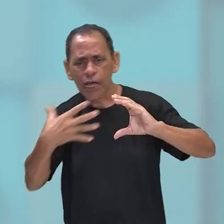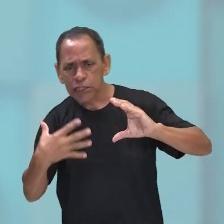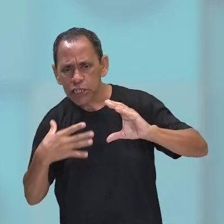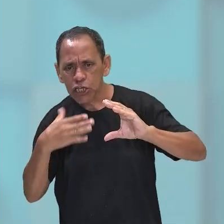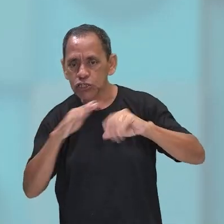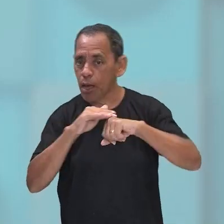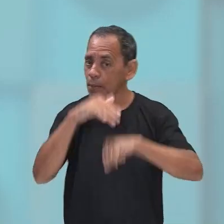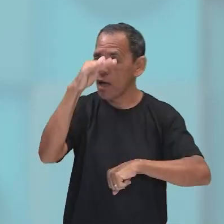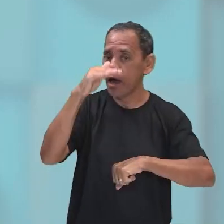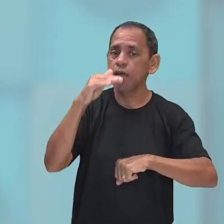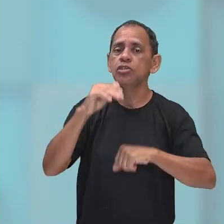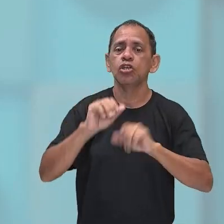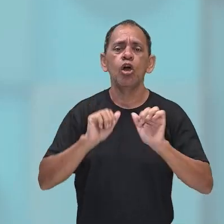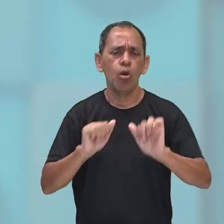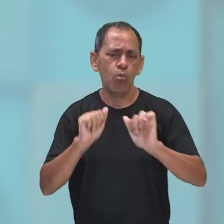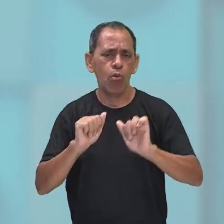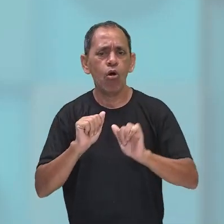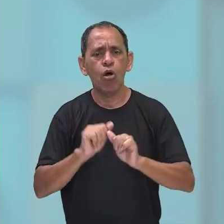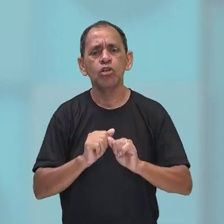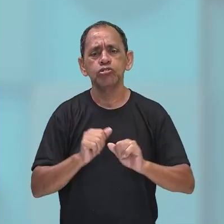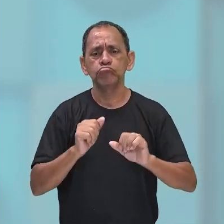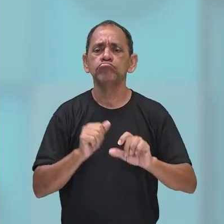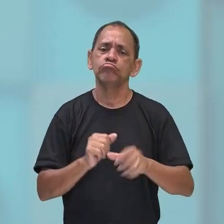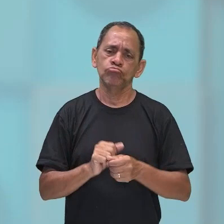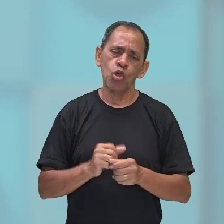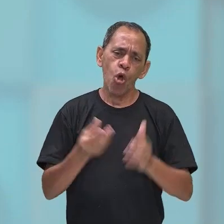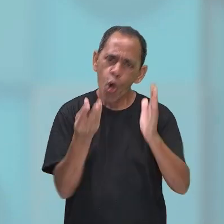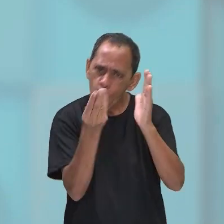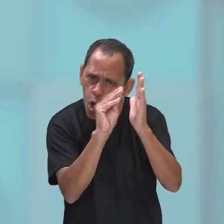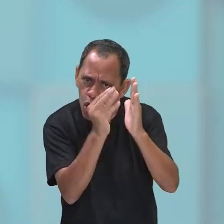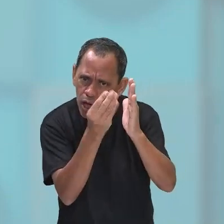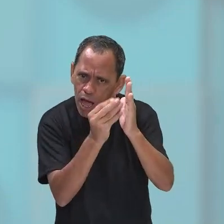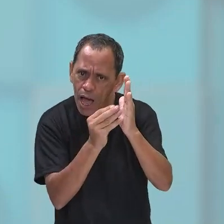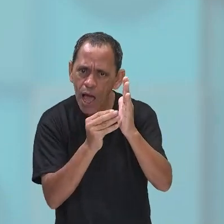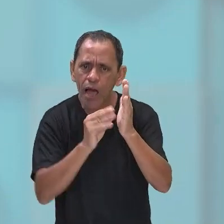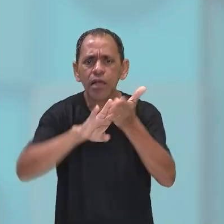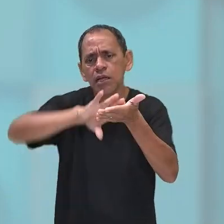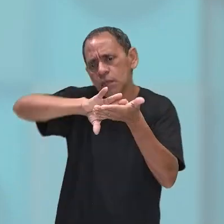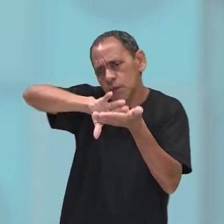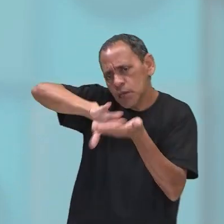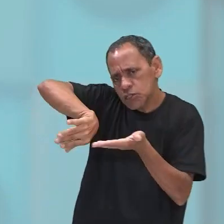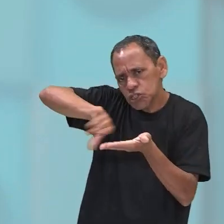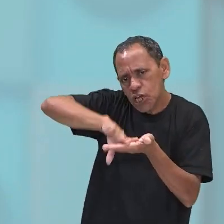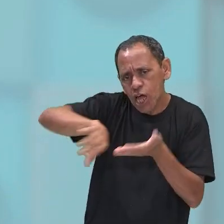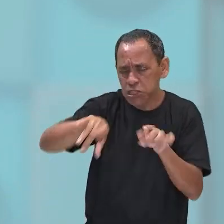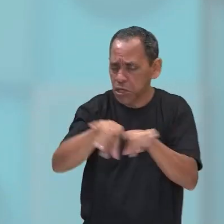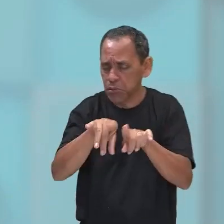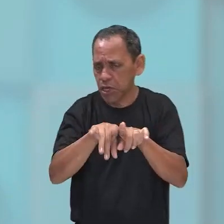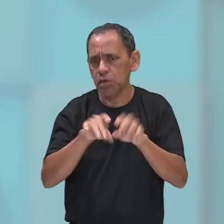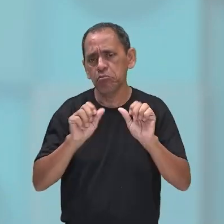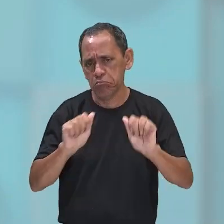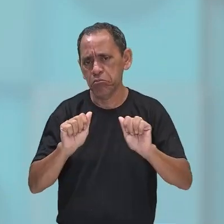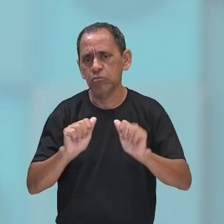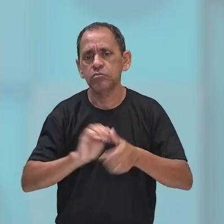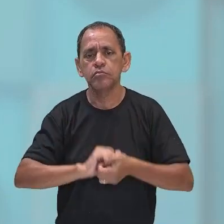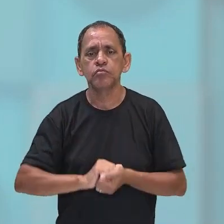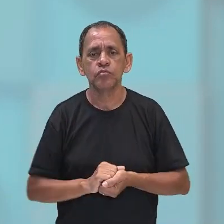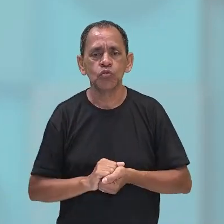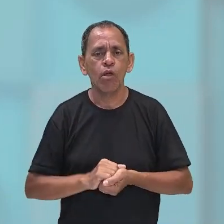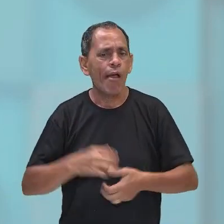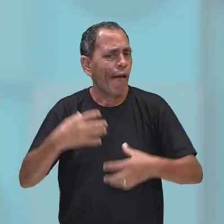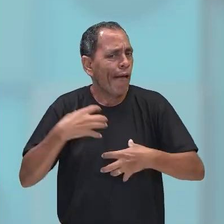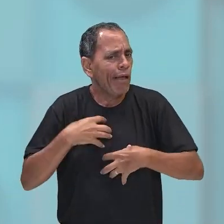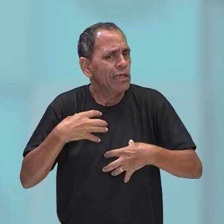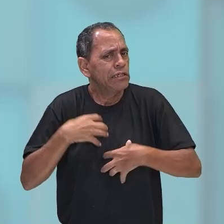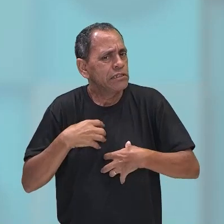substantivo, mas que eles também podem ser retirados. Se eles são retirados, a essência da oração, a essência do que está